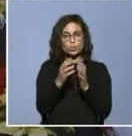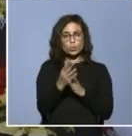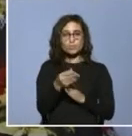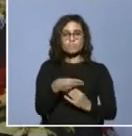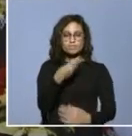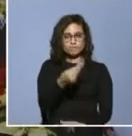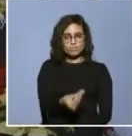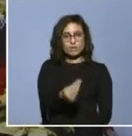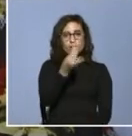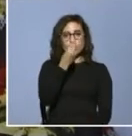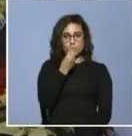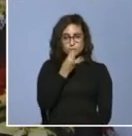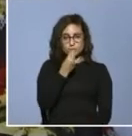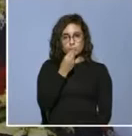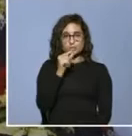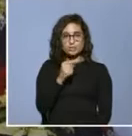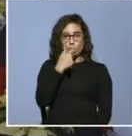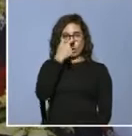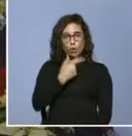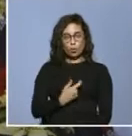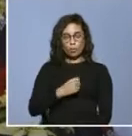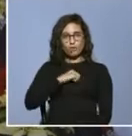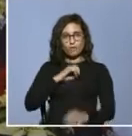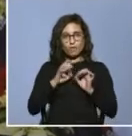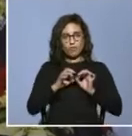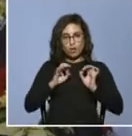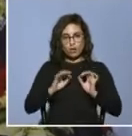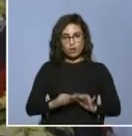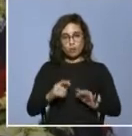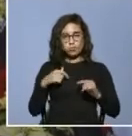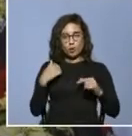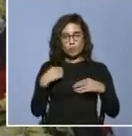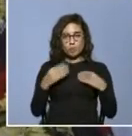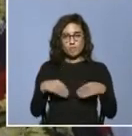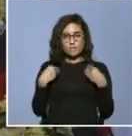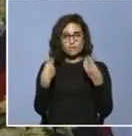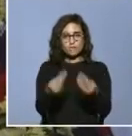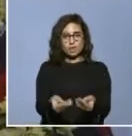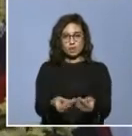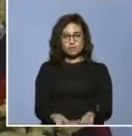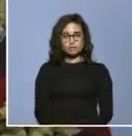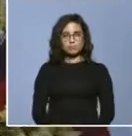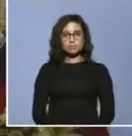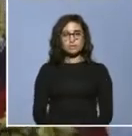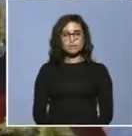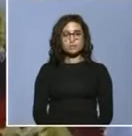comei. Isto é o meu corpo, que será entregue por vós.